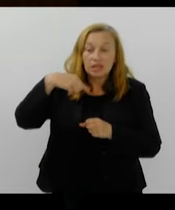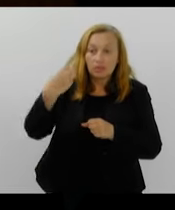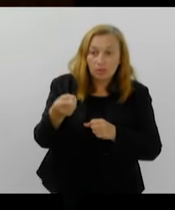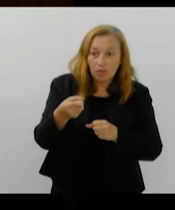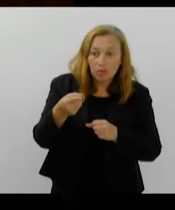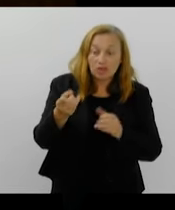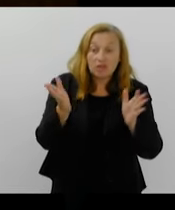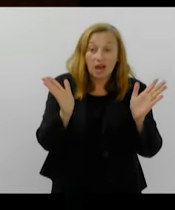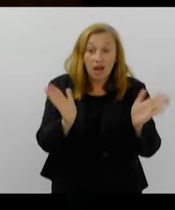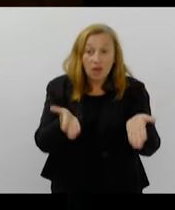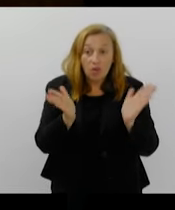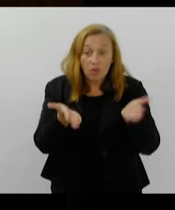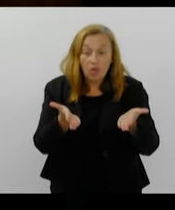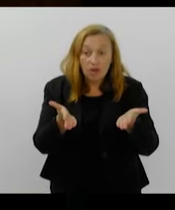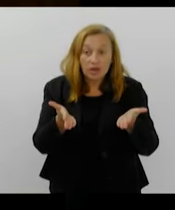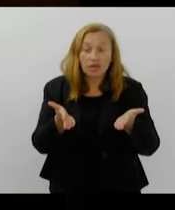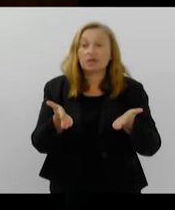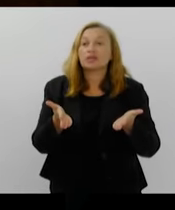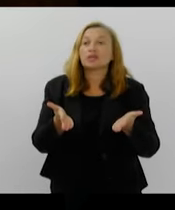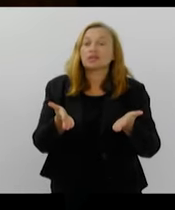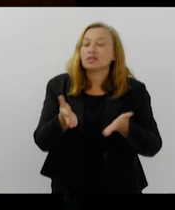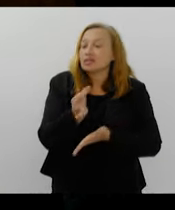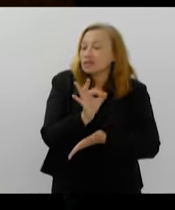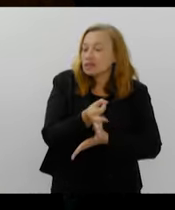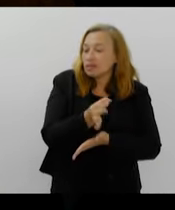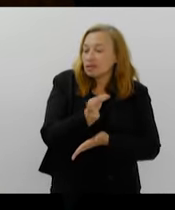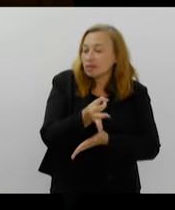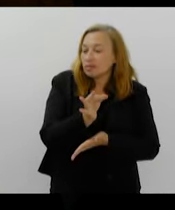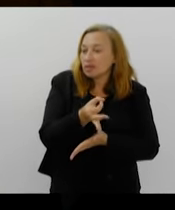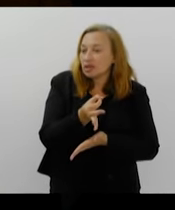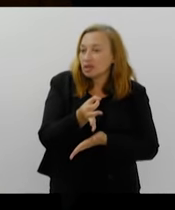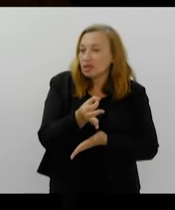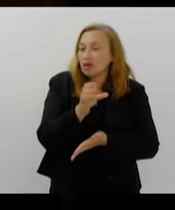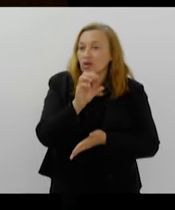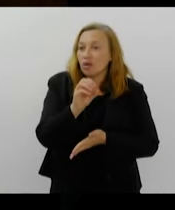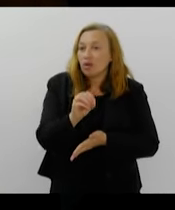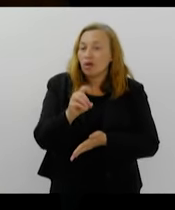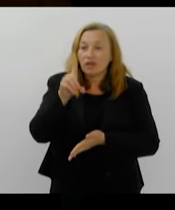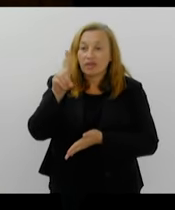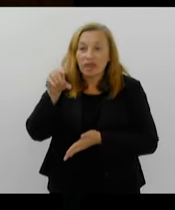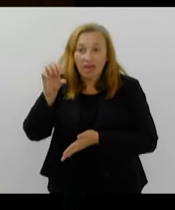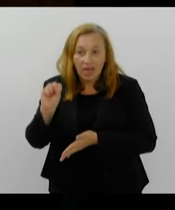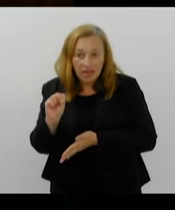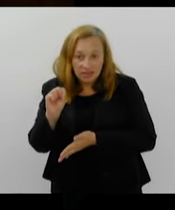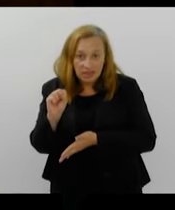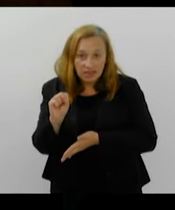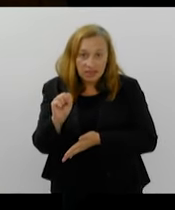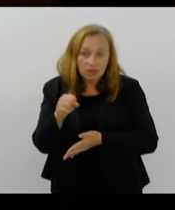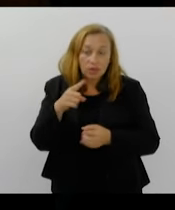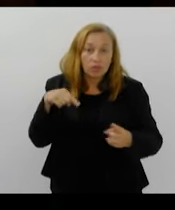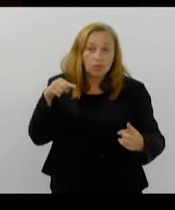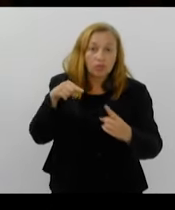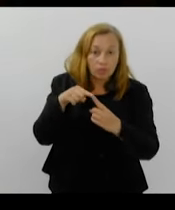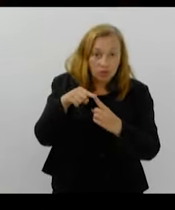então agora para trazer exatamente a ods né os objetivos do desenvolvimento